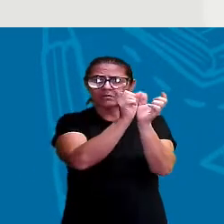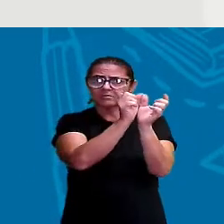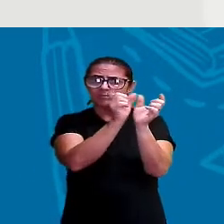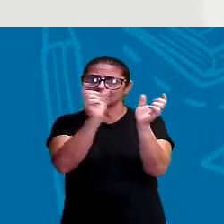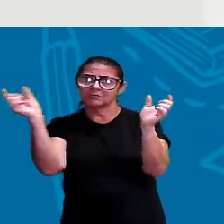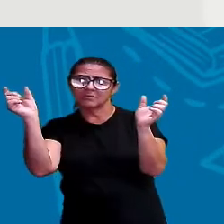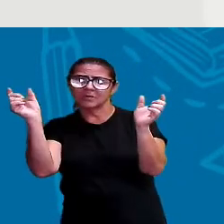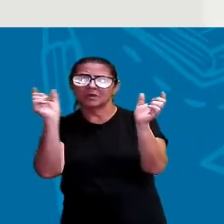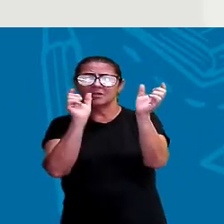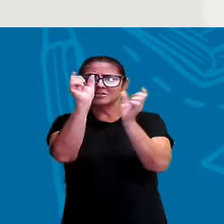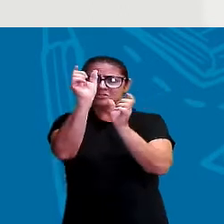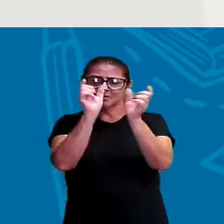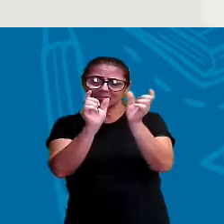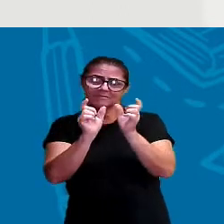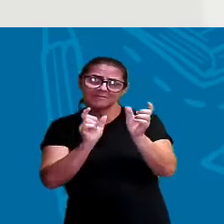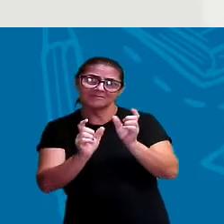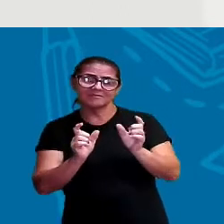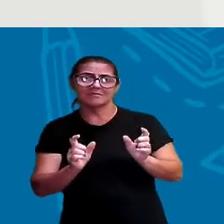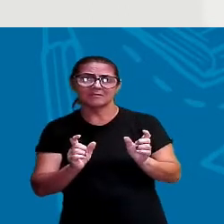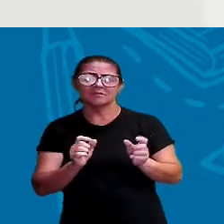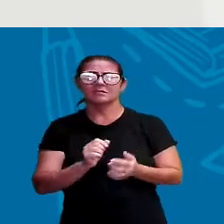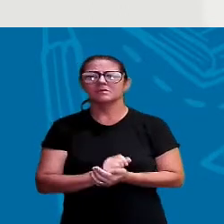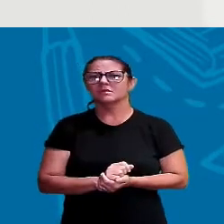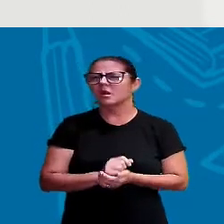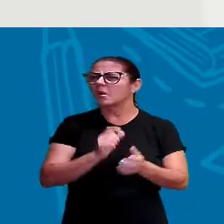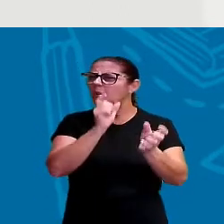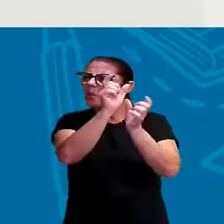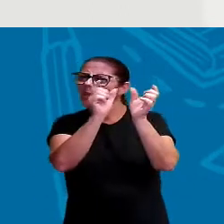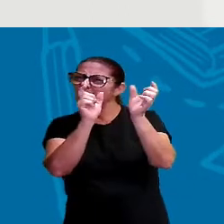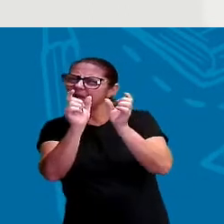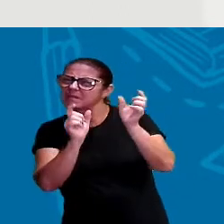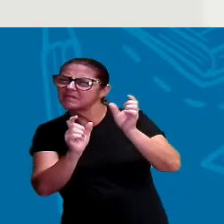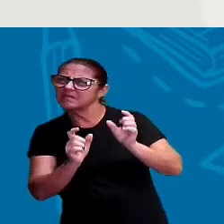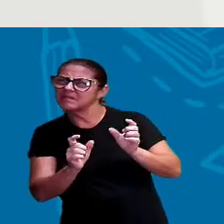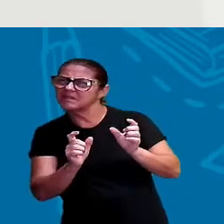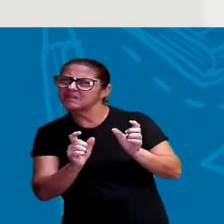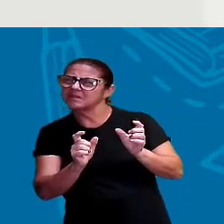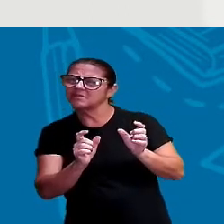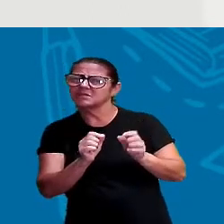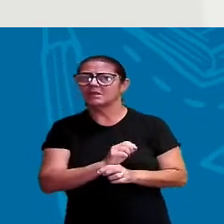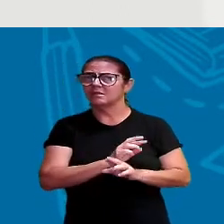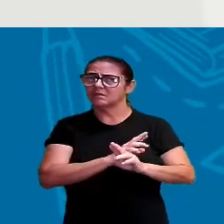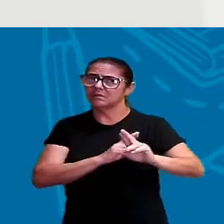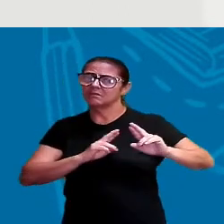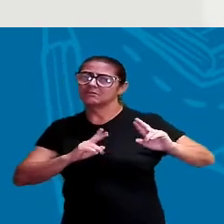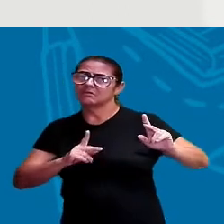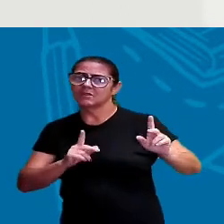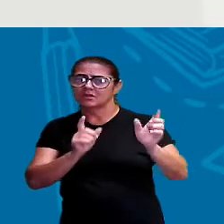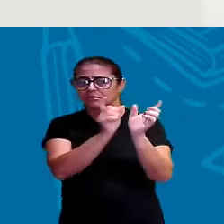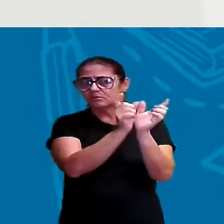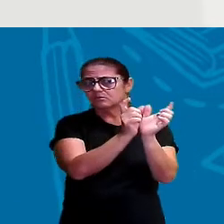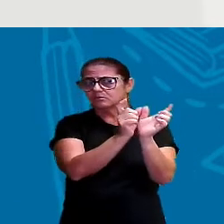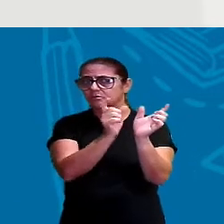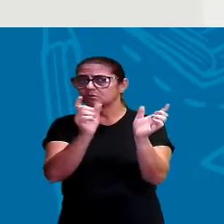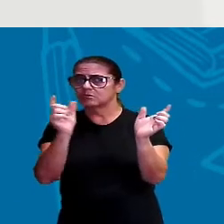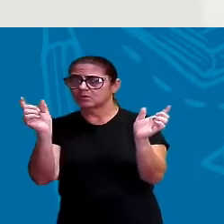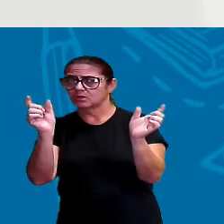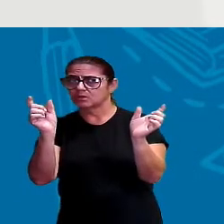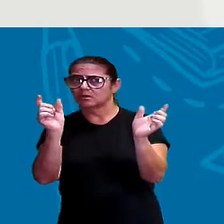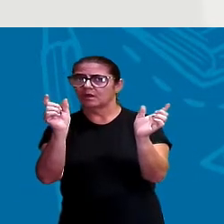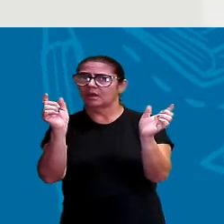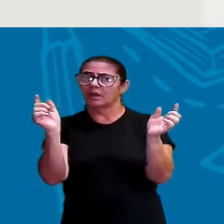gente fala, eu falo assim, nos quadrinhos que estão nas tirinhas, mas história em quadrinho, ela é muito